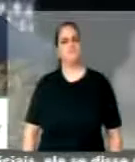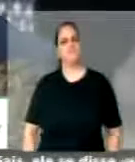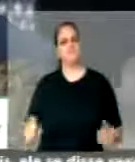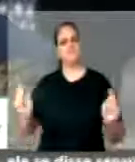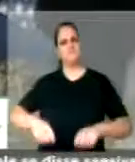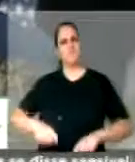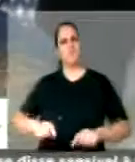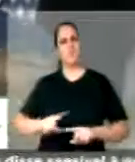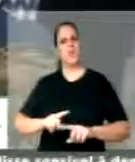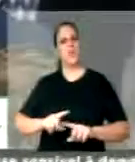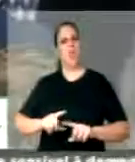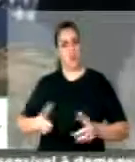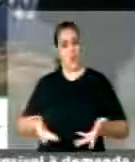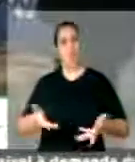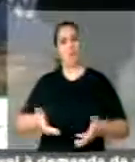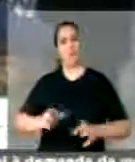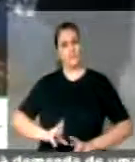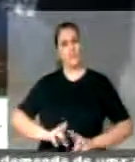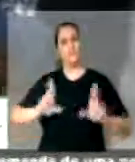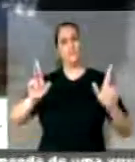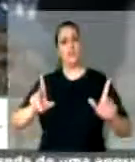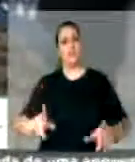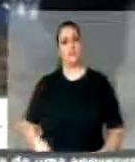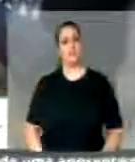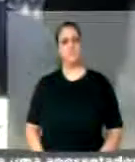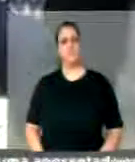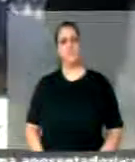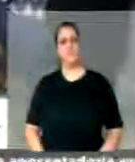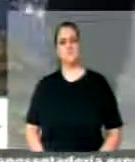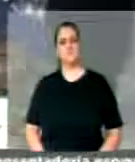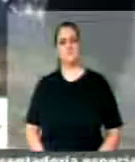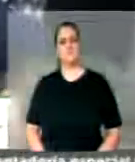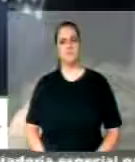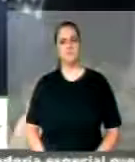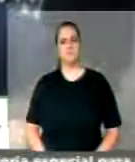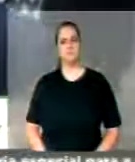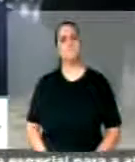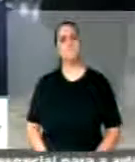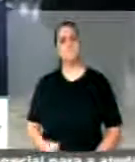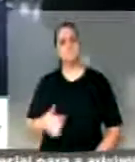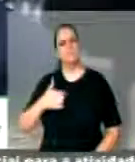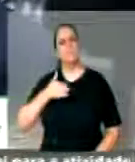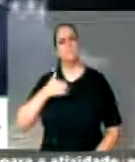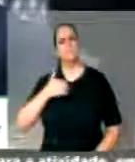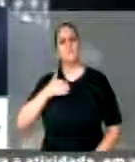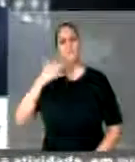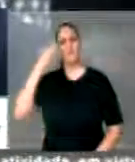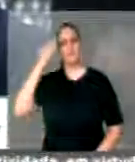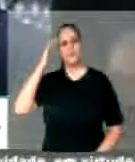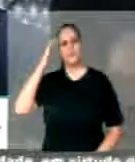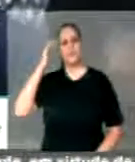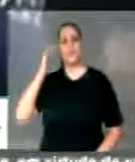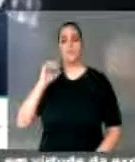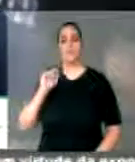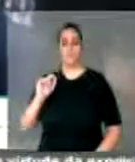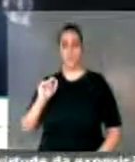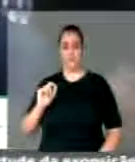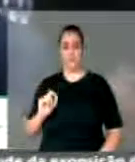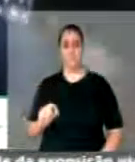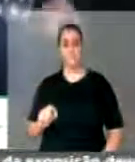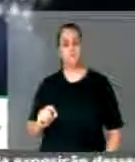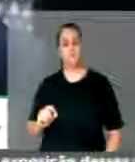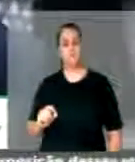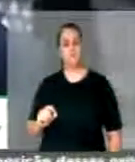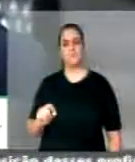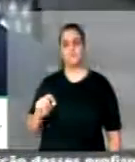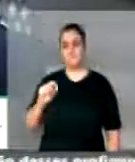diferença. Porque eu concebo que todos e todas que têm